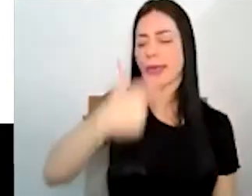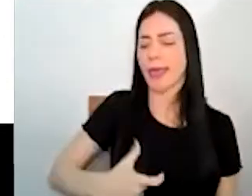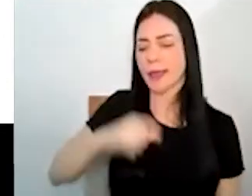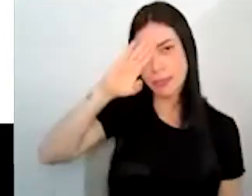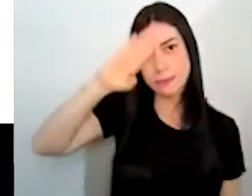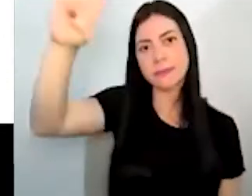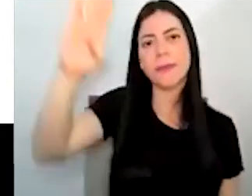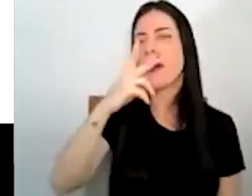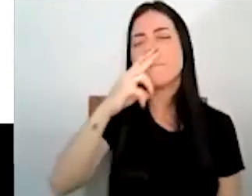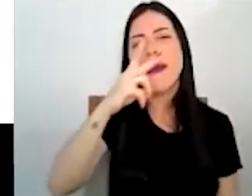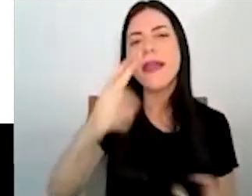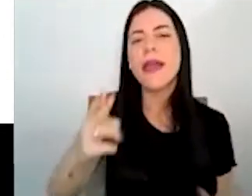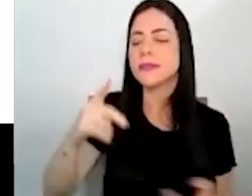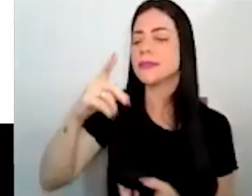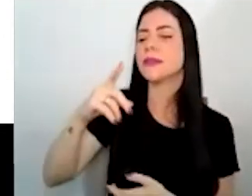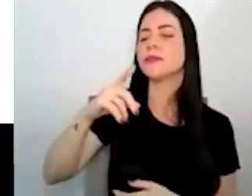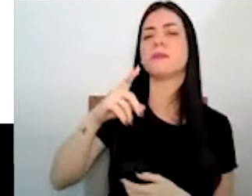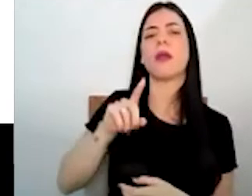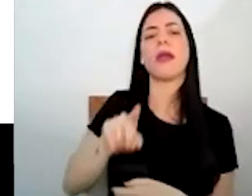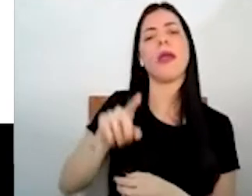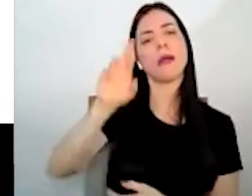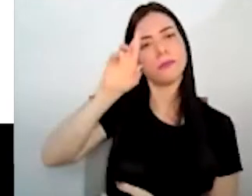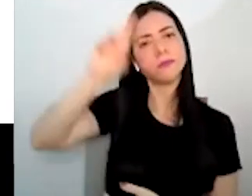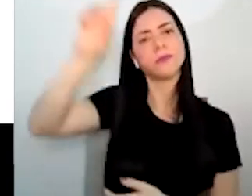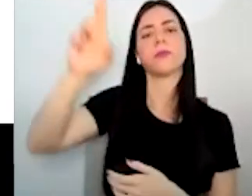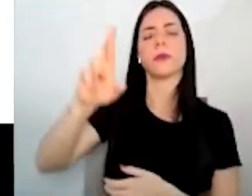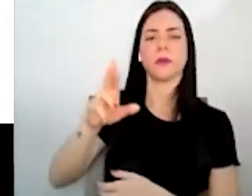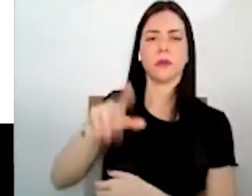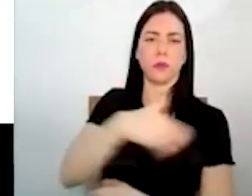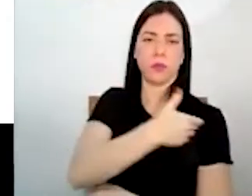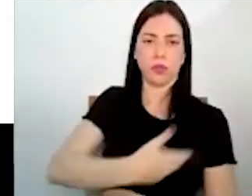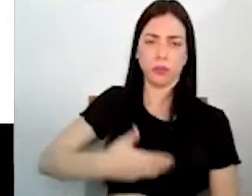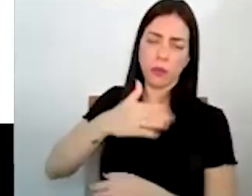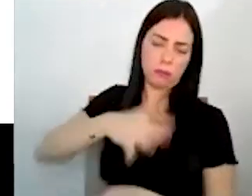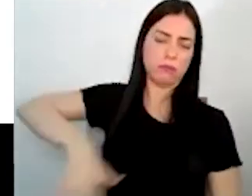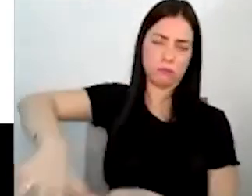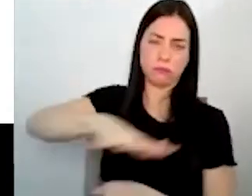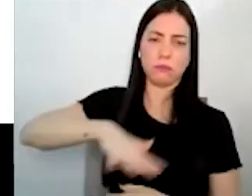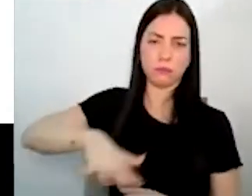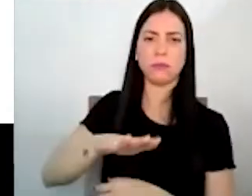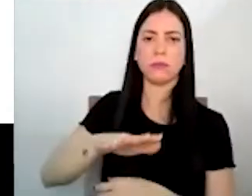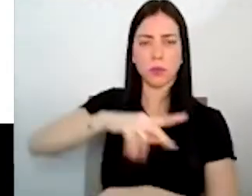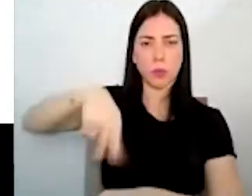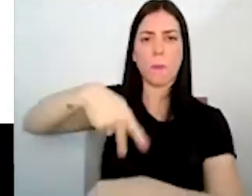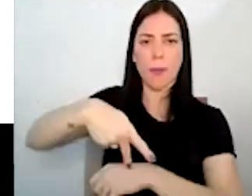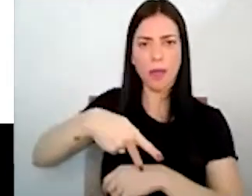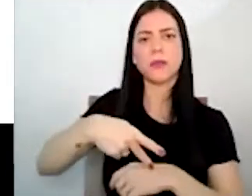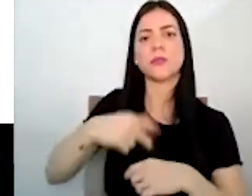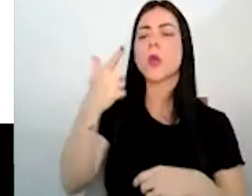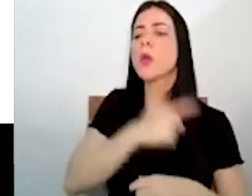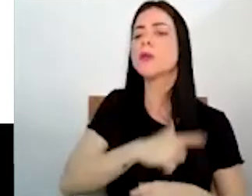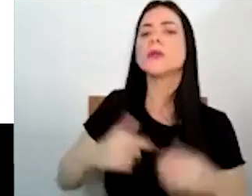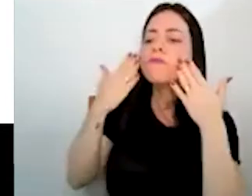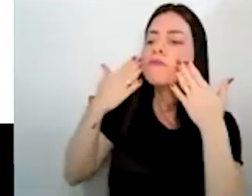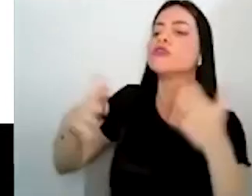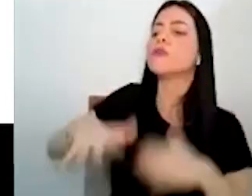uma espécie de chefe de Estado, né, dessa cultura e desse povo. E aí, enfim, discutindo,